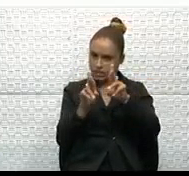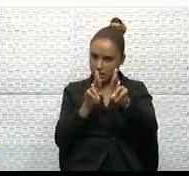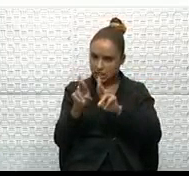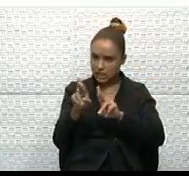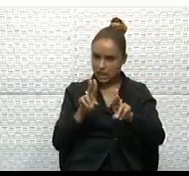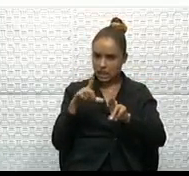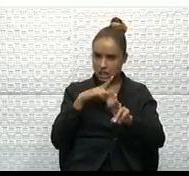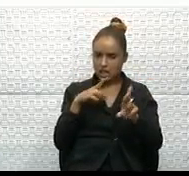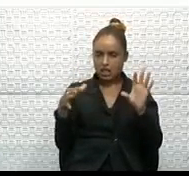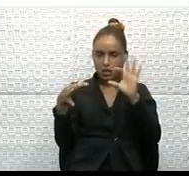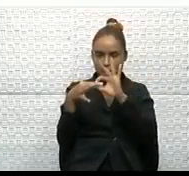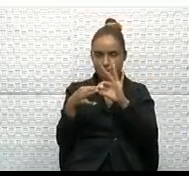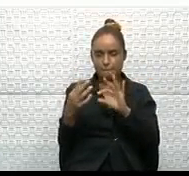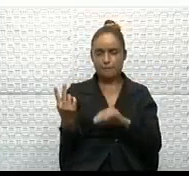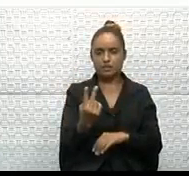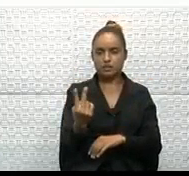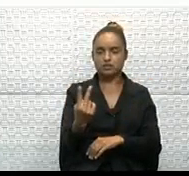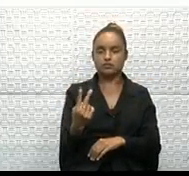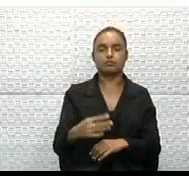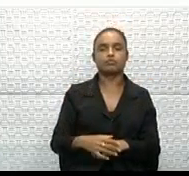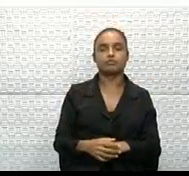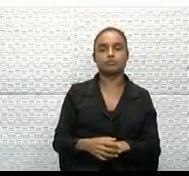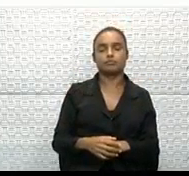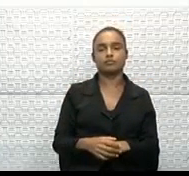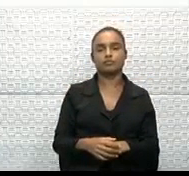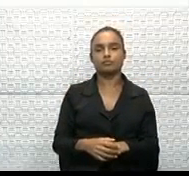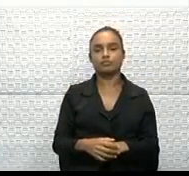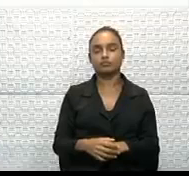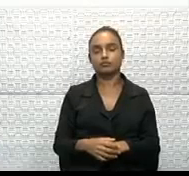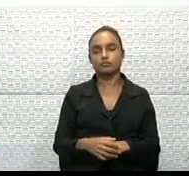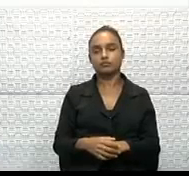que existe uma relação de dependência entre elas?